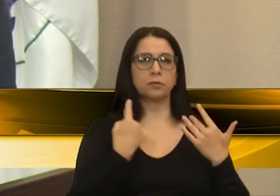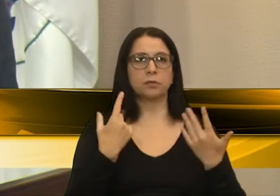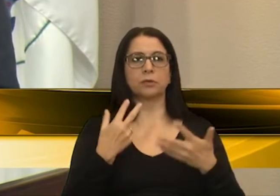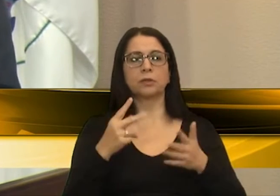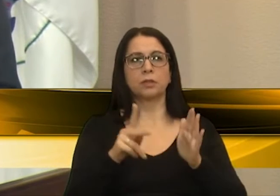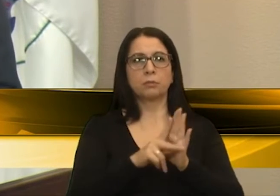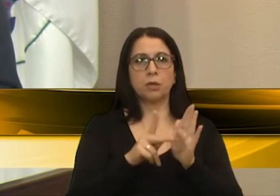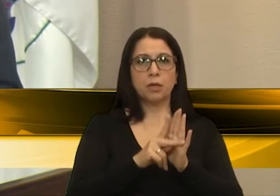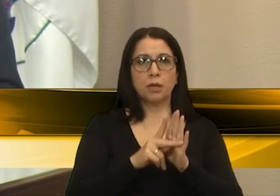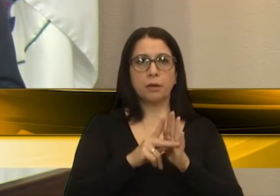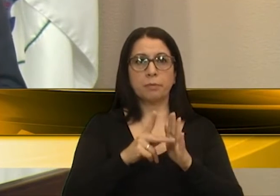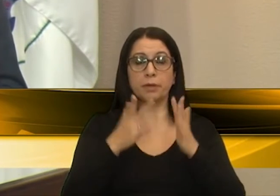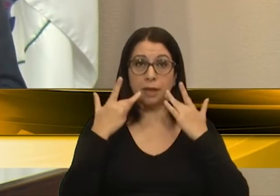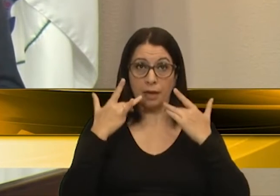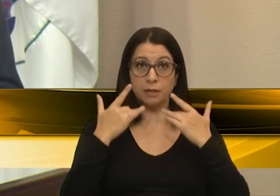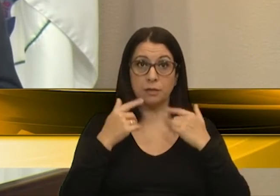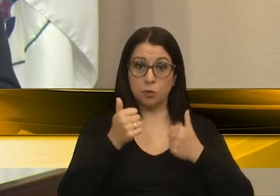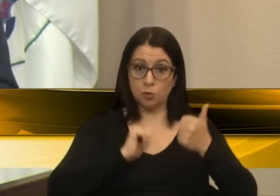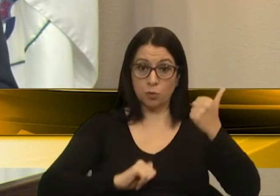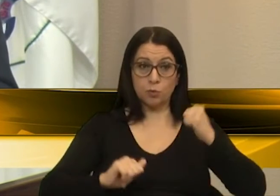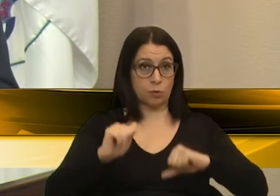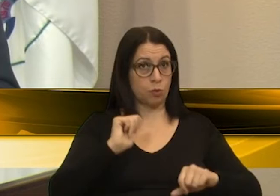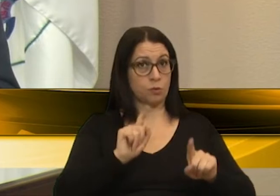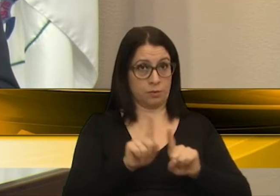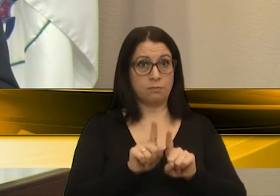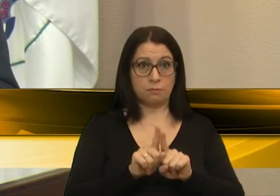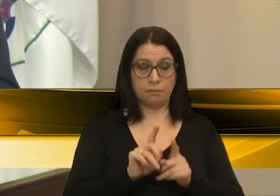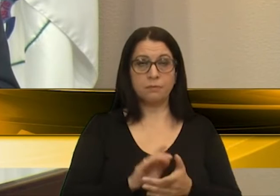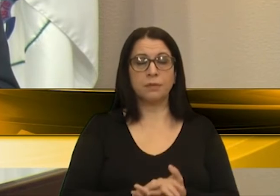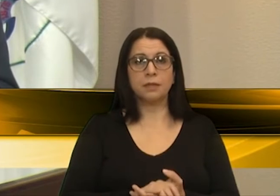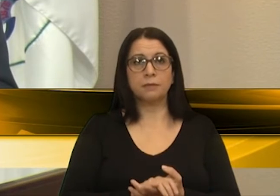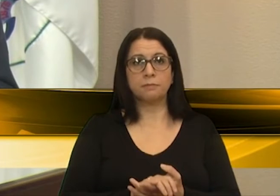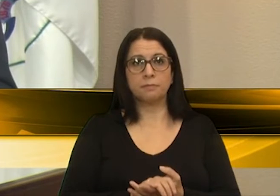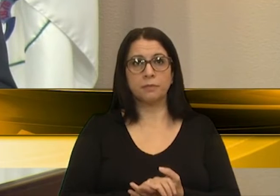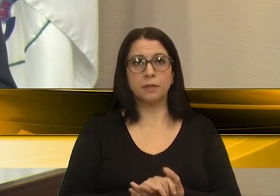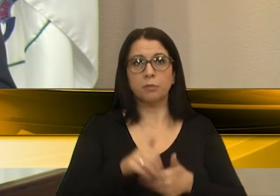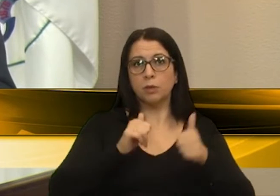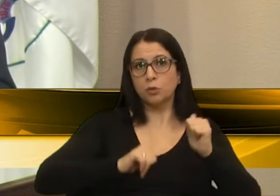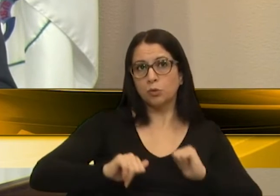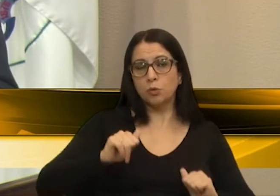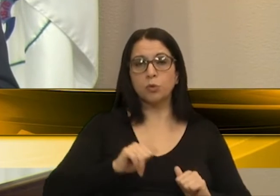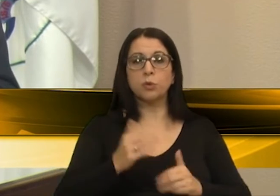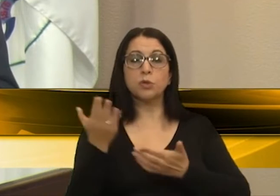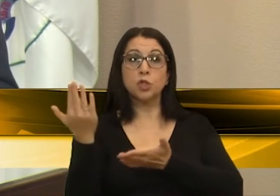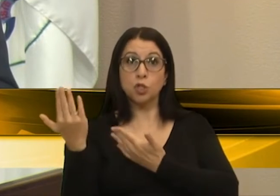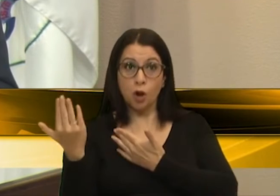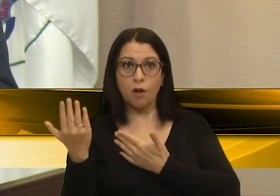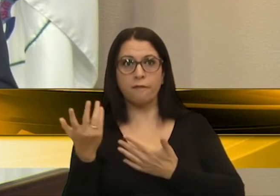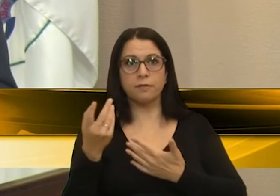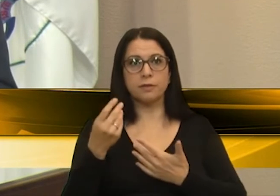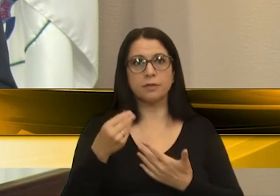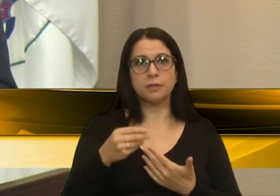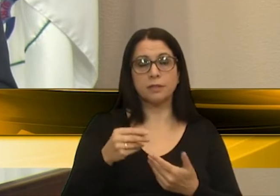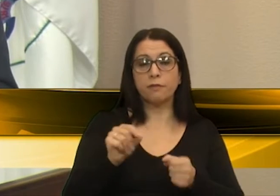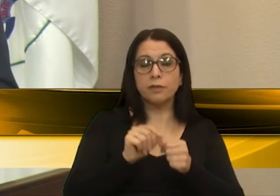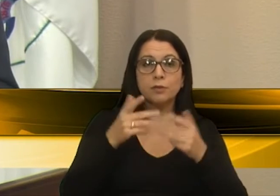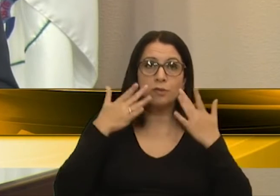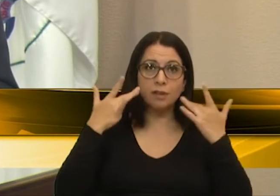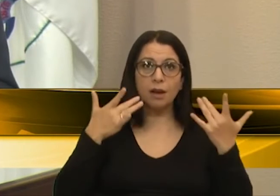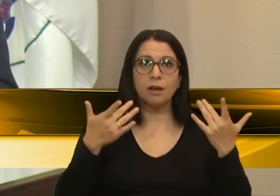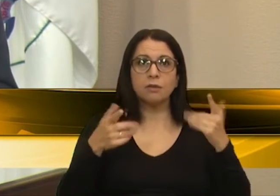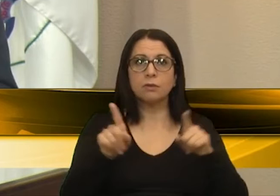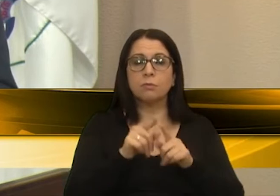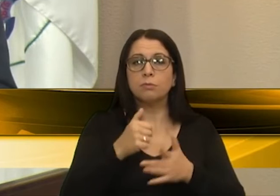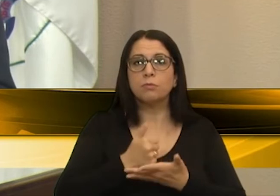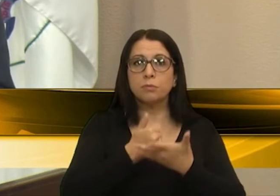a própria encenação enquanto tal, os atores, né, também são atores amadores, jovens. Nós também temos o apoio